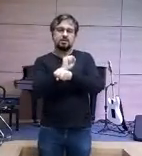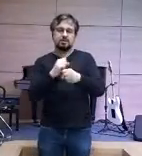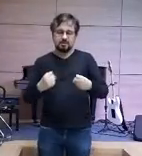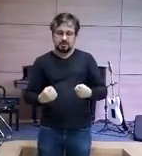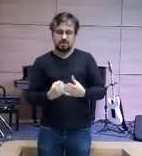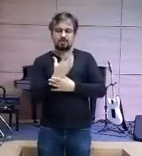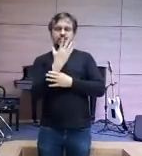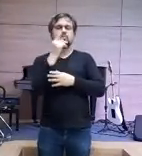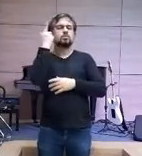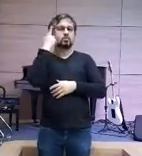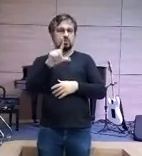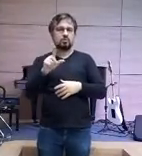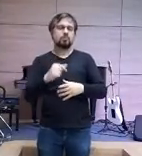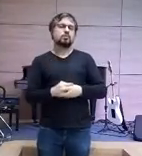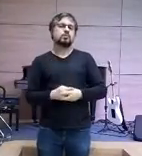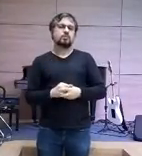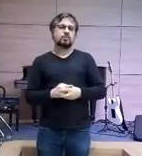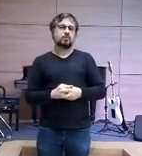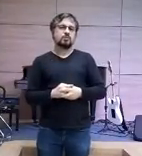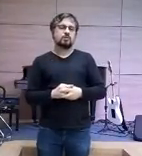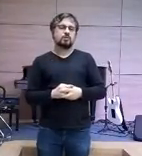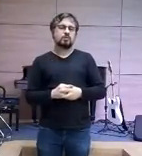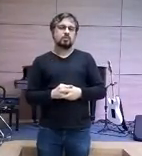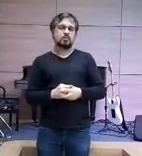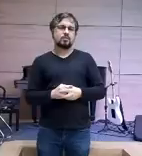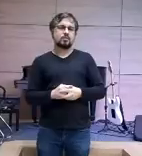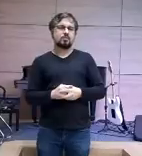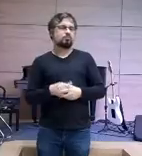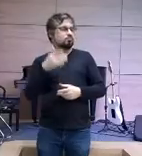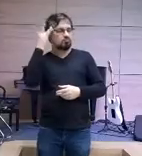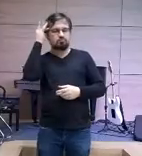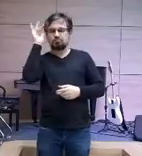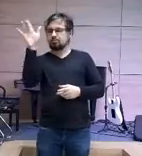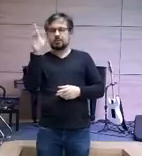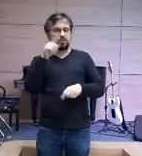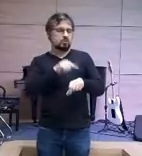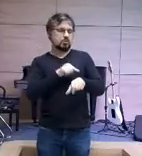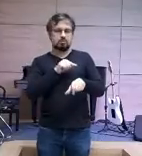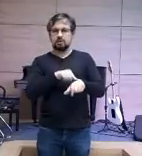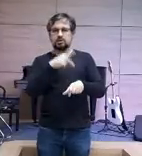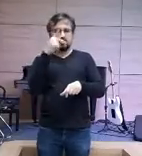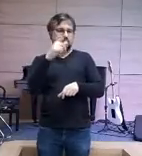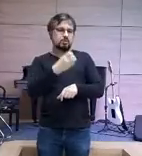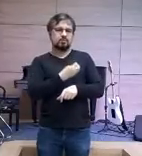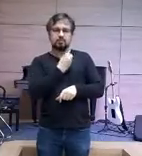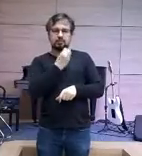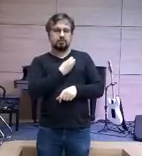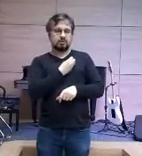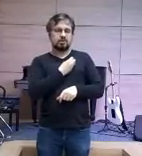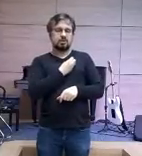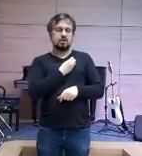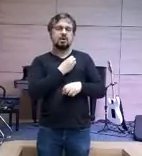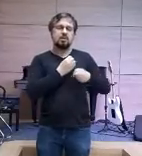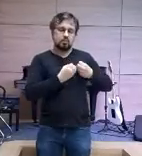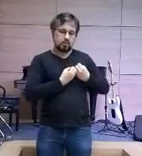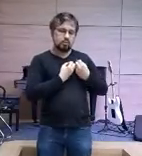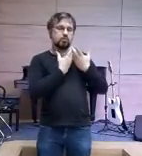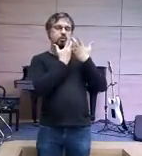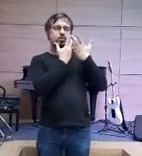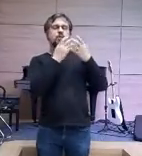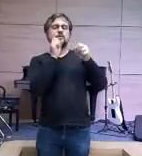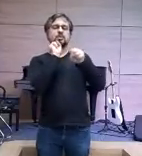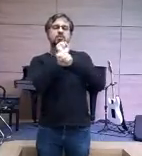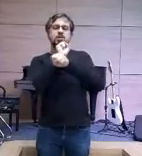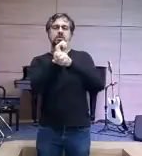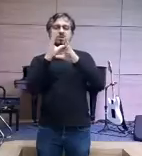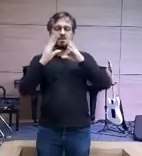renasceu verdadeiramente no seu coração e eu não sei qual foi o momento que brotou a